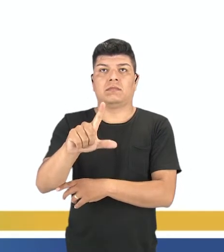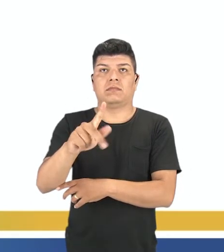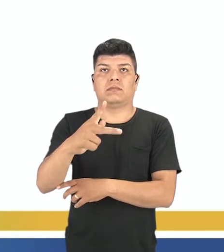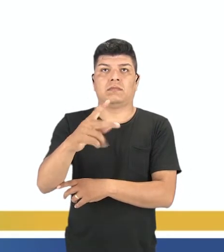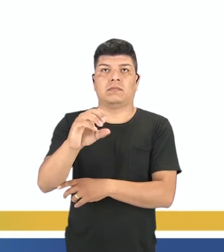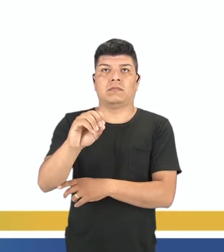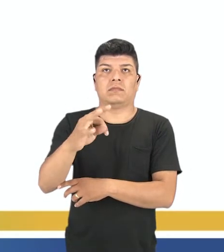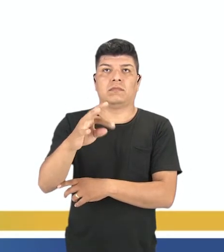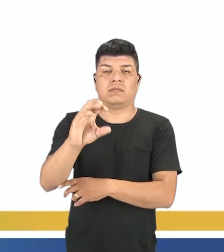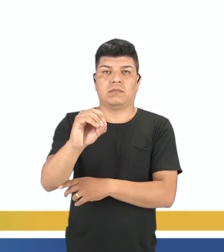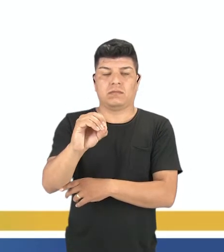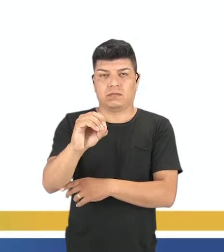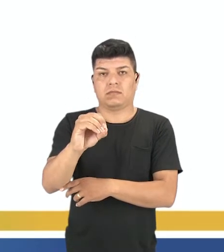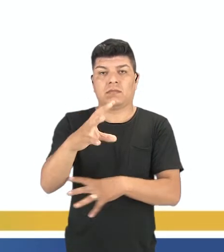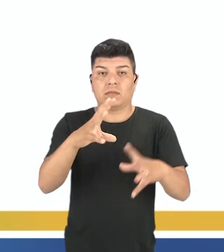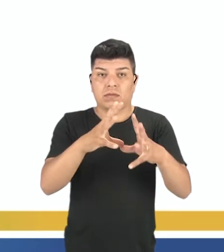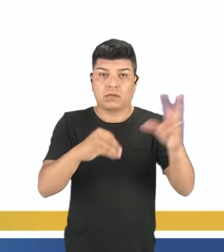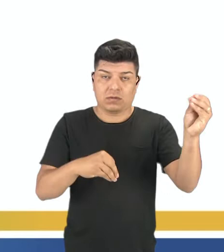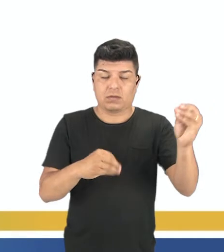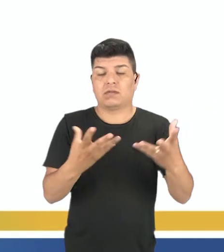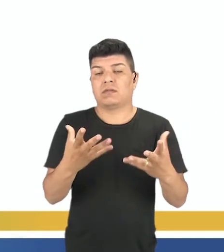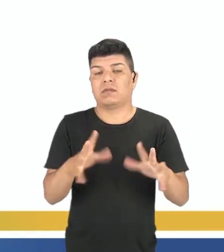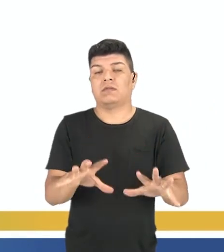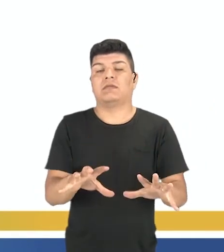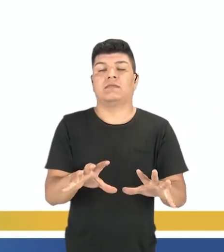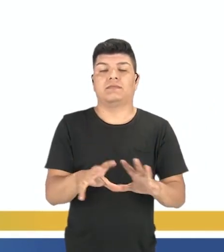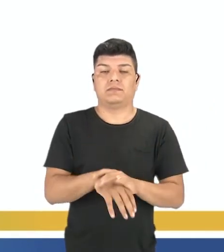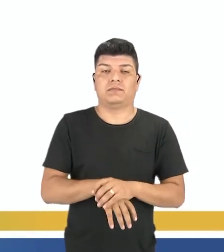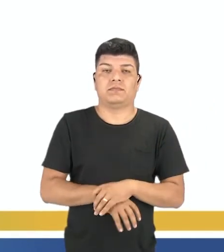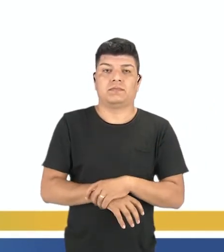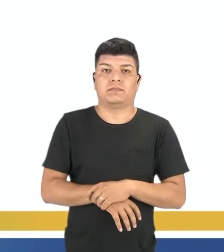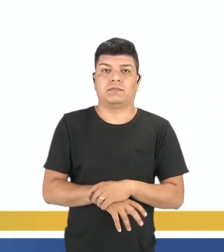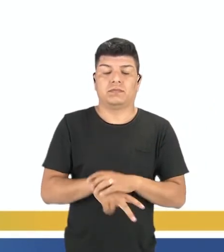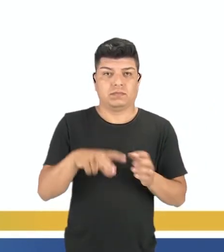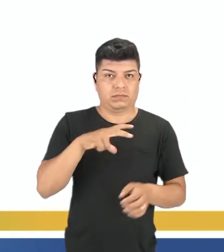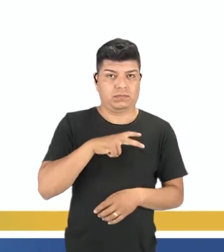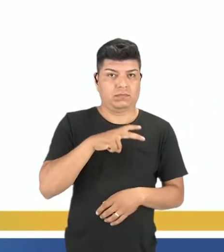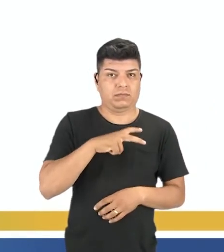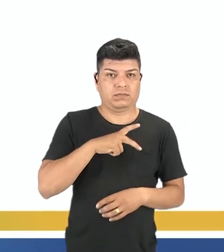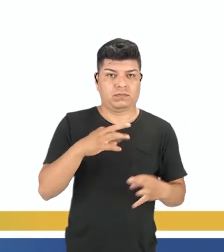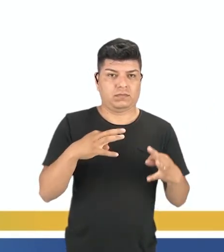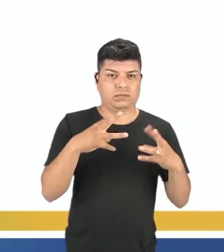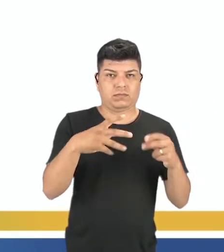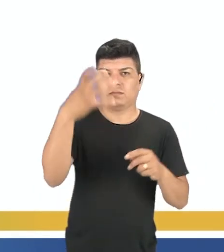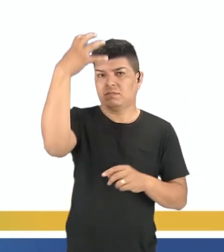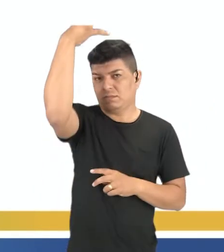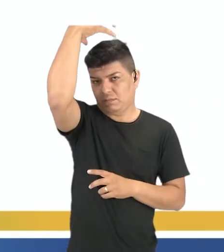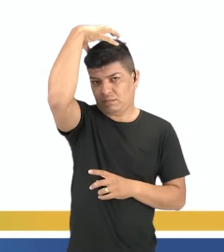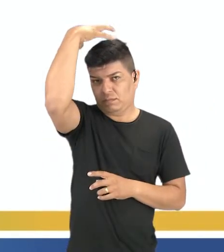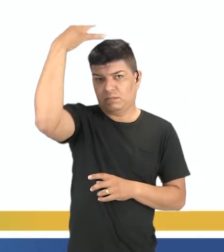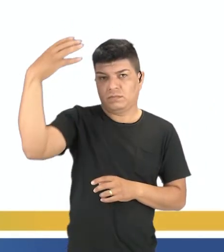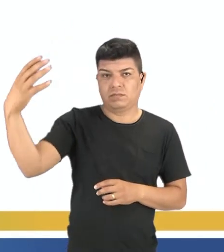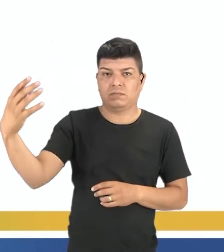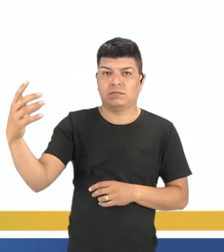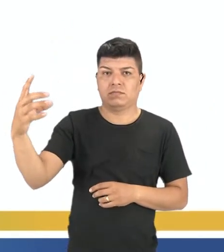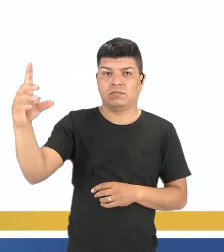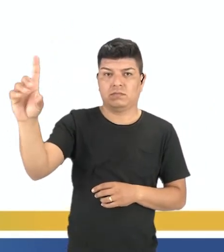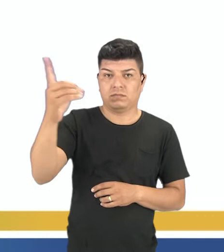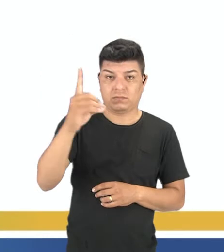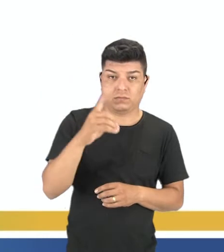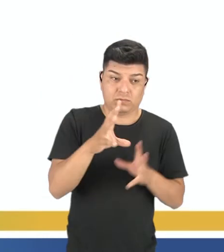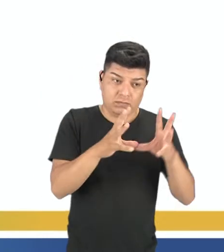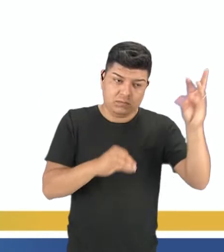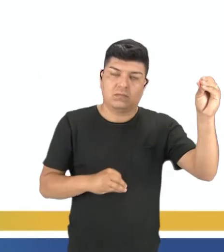vem fugido aí, basicamente, lá, Portugal, toda a corte está vinda,